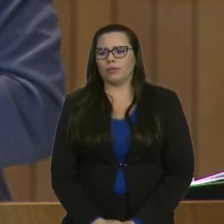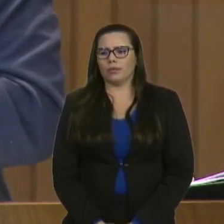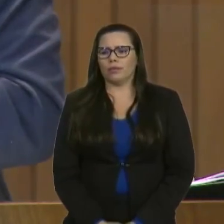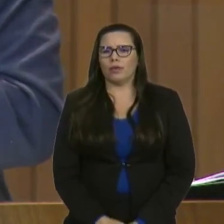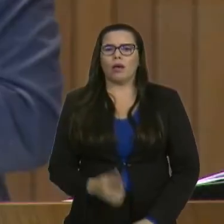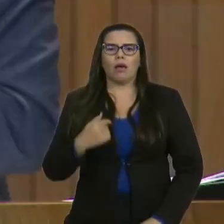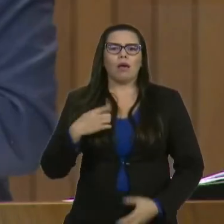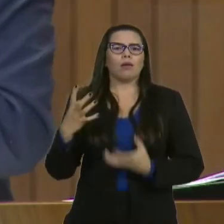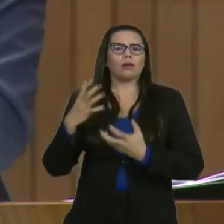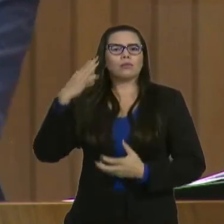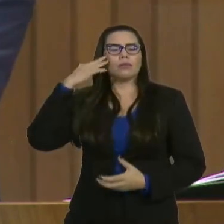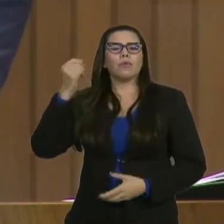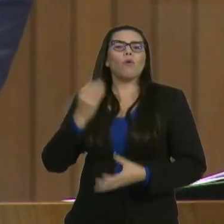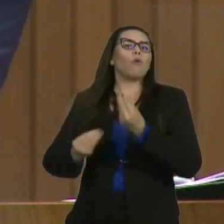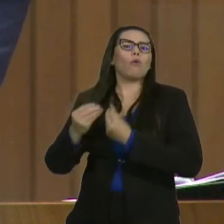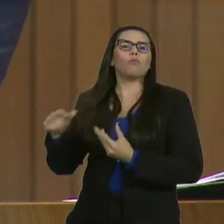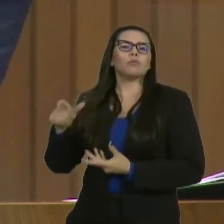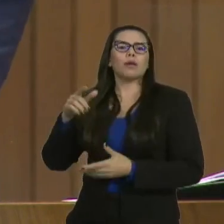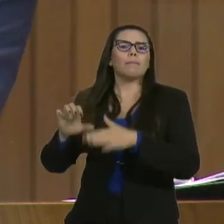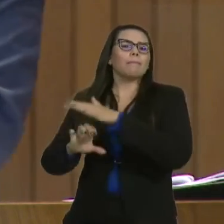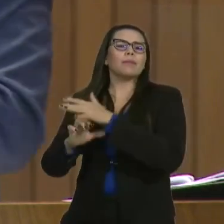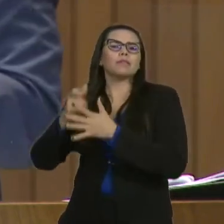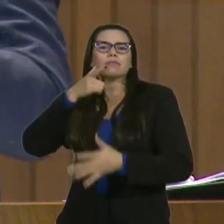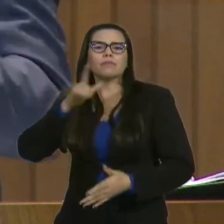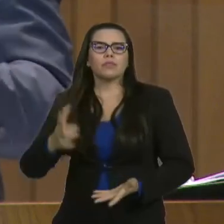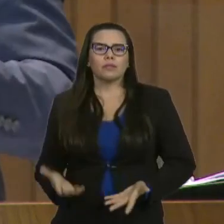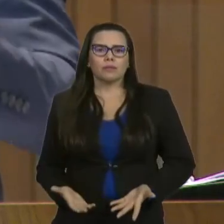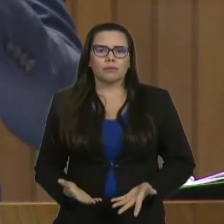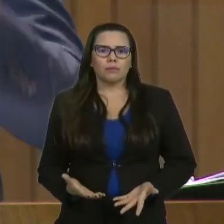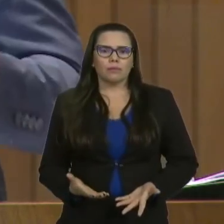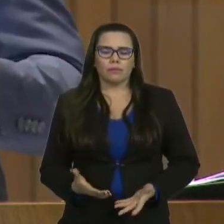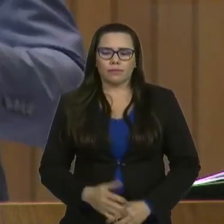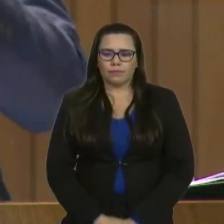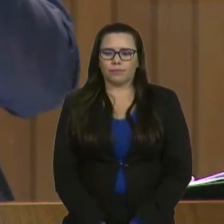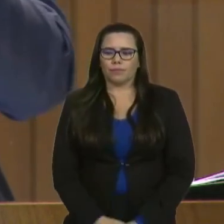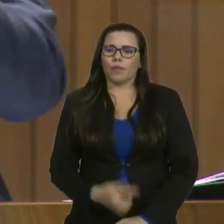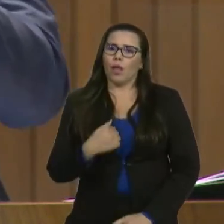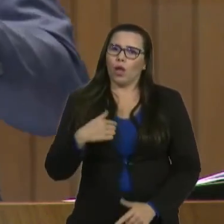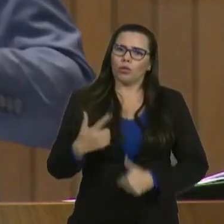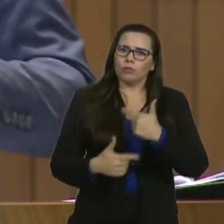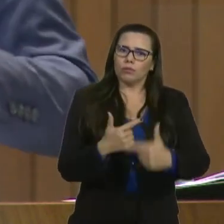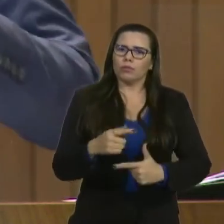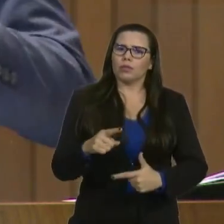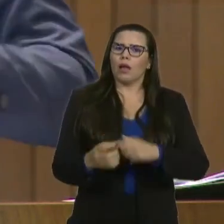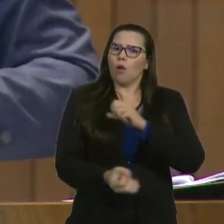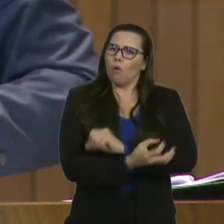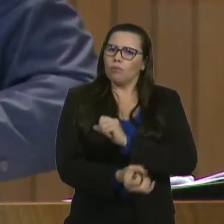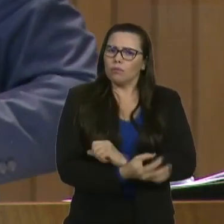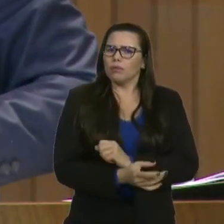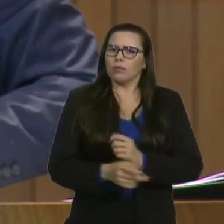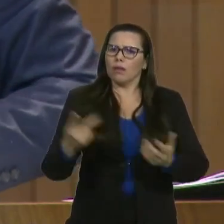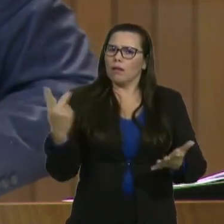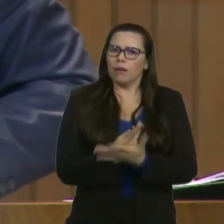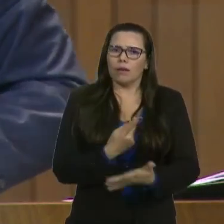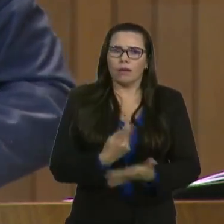estando no estado do Maranhão nós estamos na luta contra essa fraude na licitação do VR box no estado